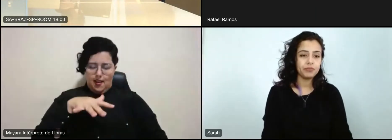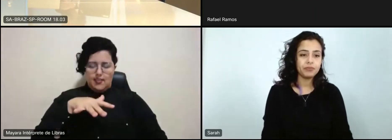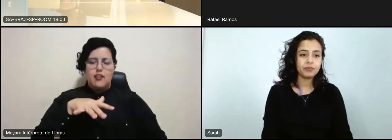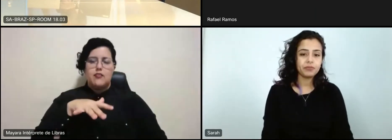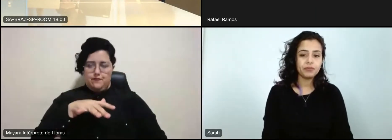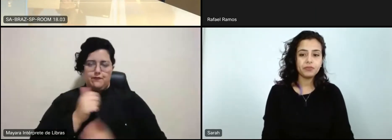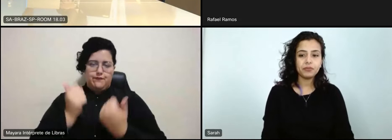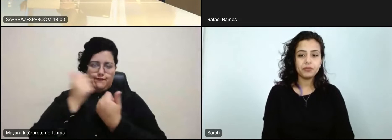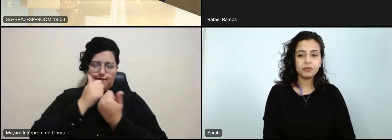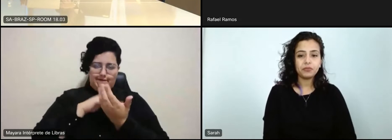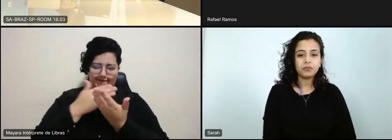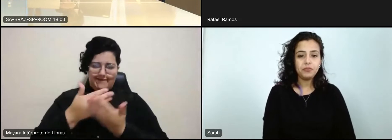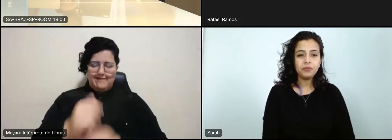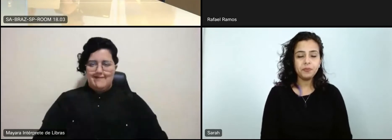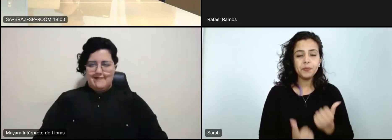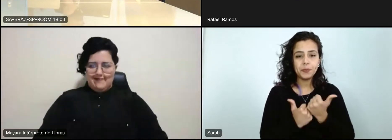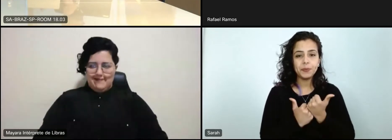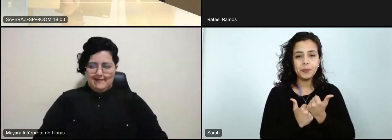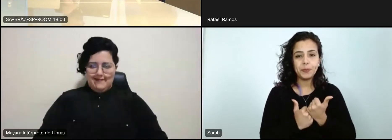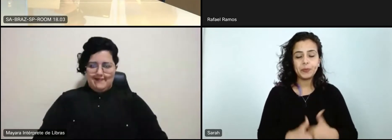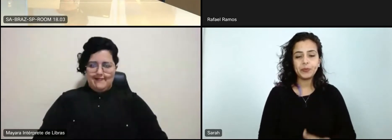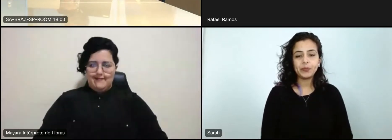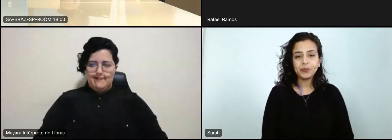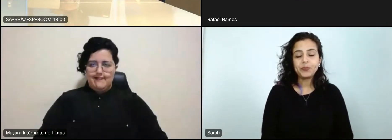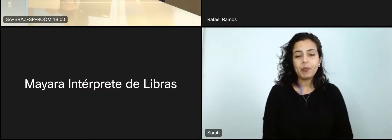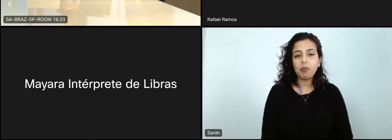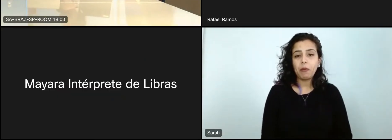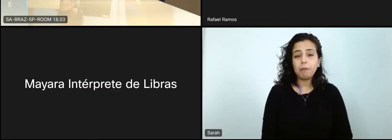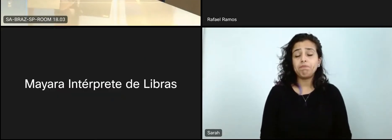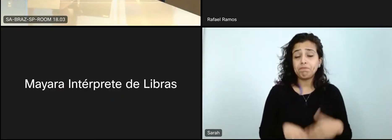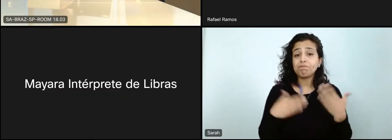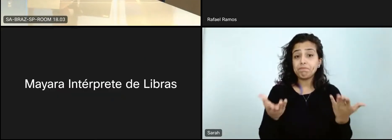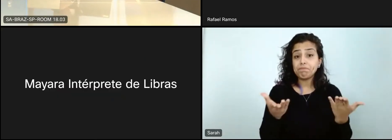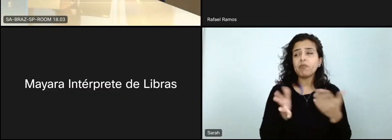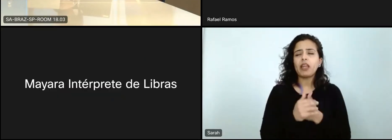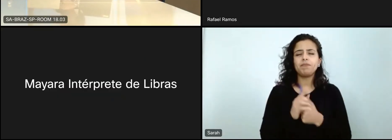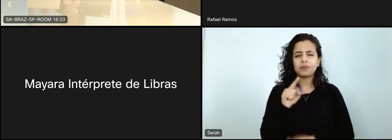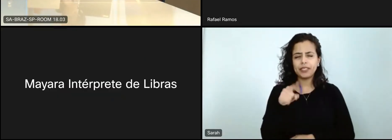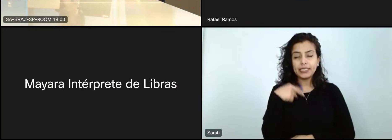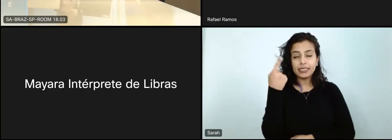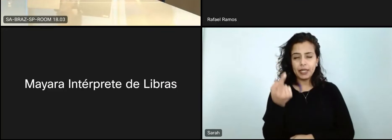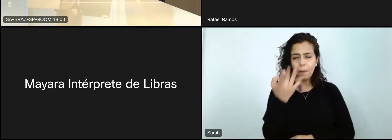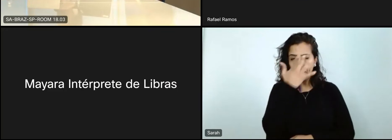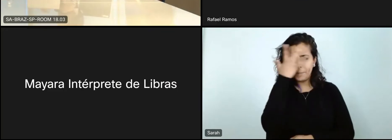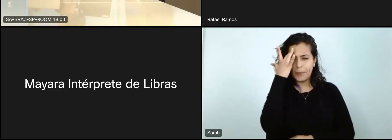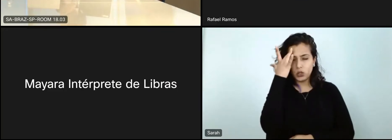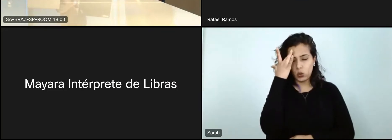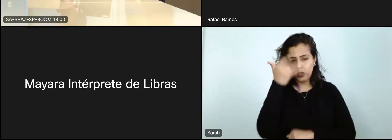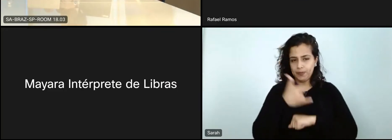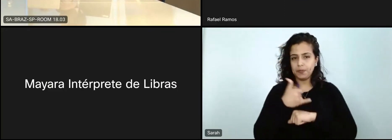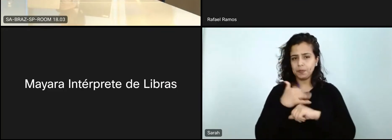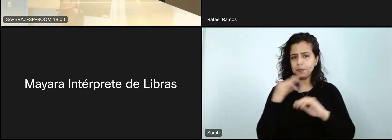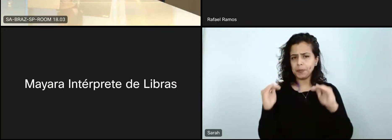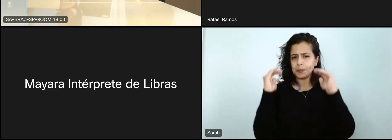foi alguém da alta gestão vir até a minha mesa para perguntar o que eu achei ou o que eu tinha achado